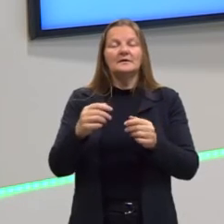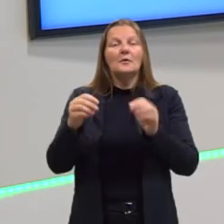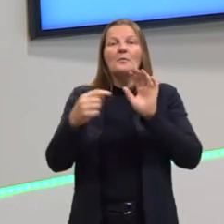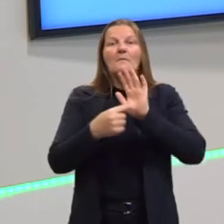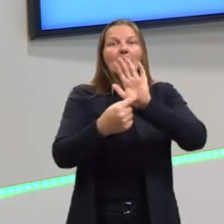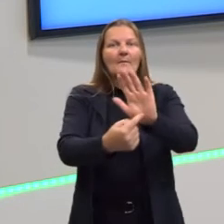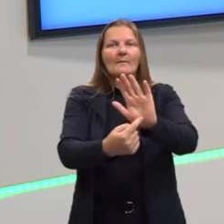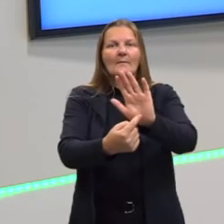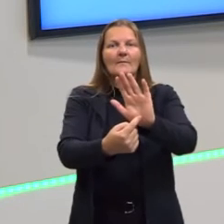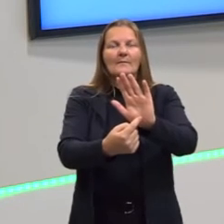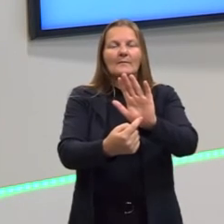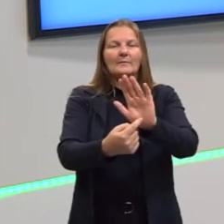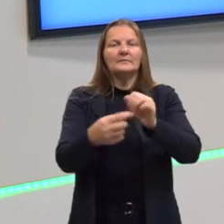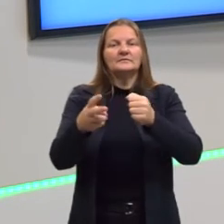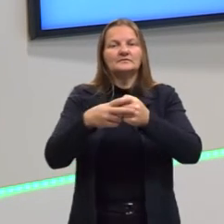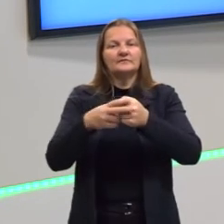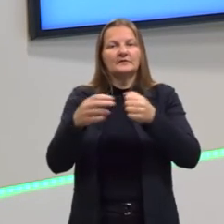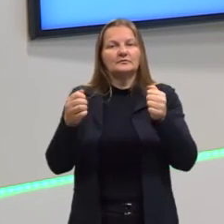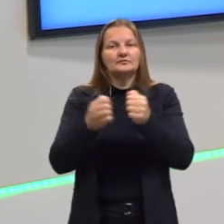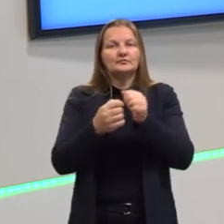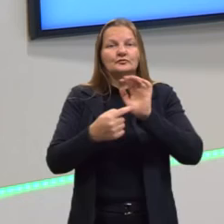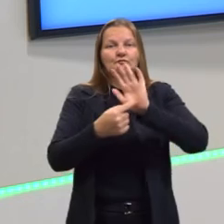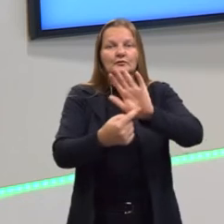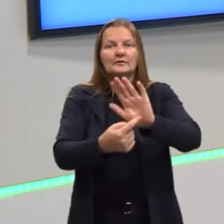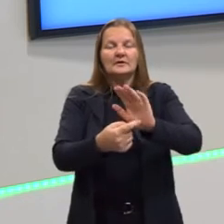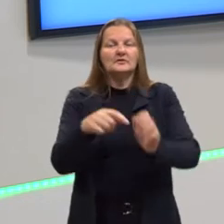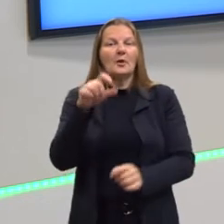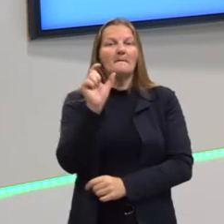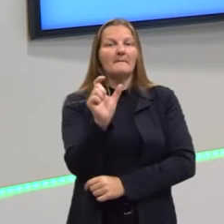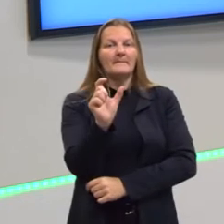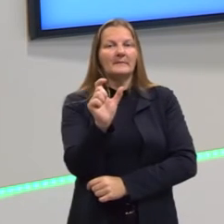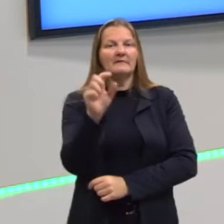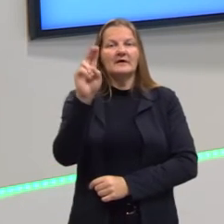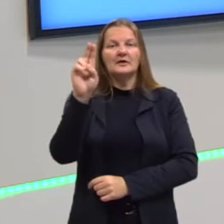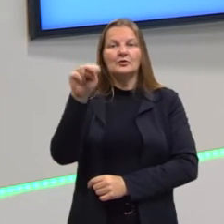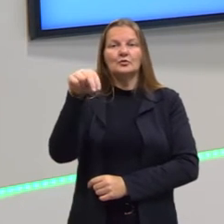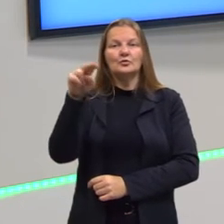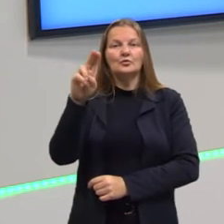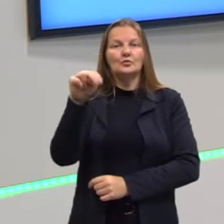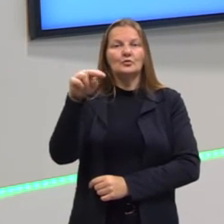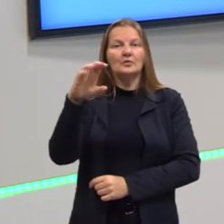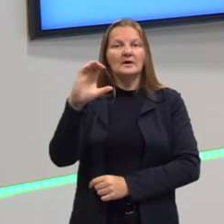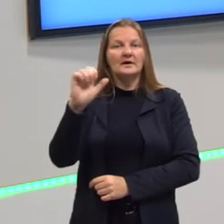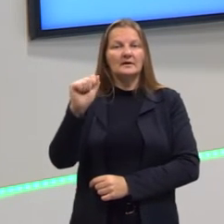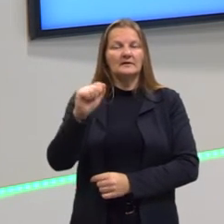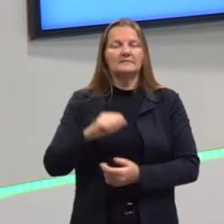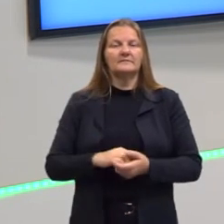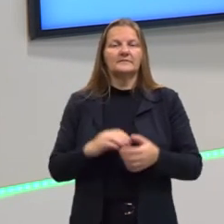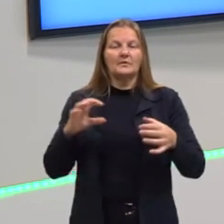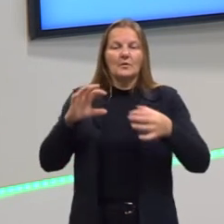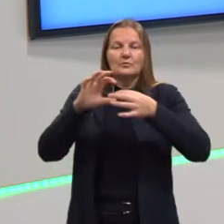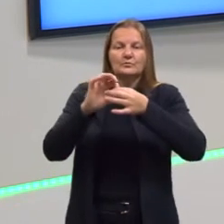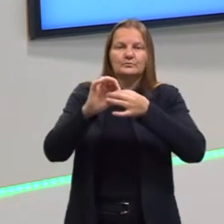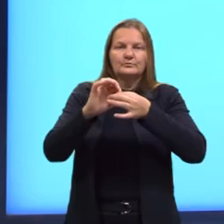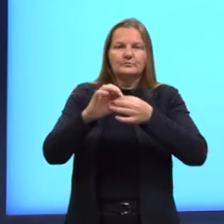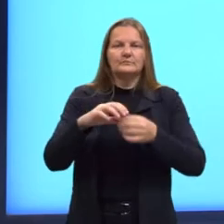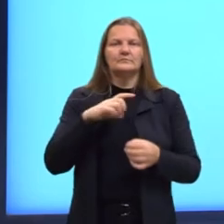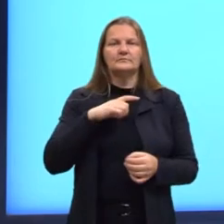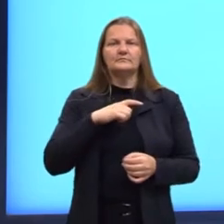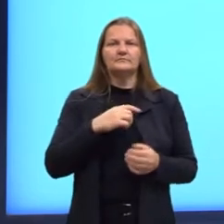aparece no verbo ela aparece na palavra o Nevermind com a ligação aqui